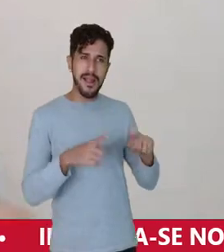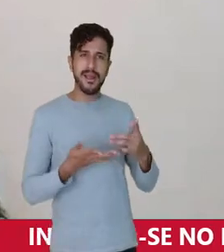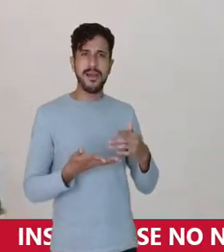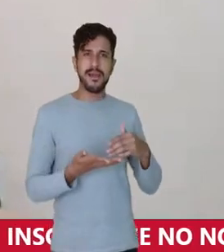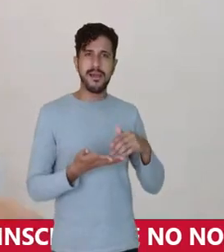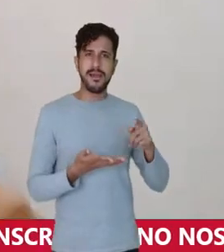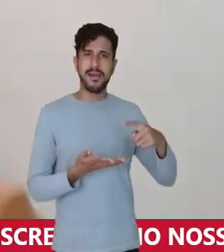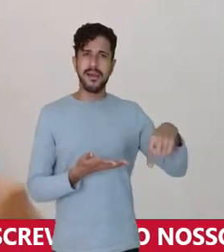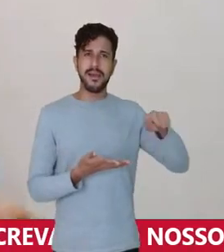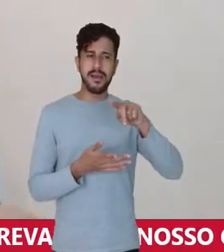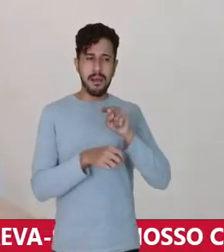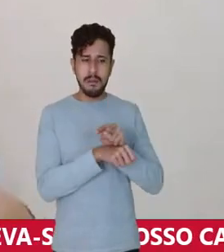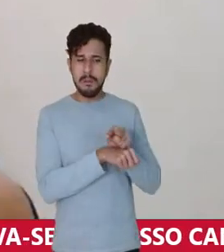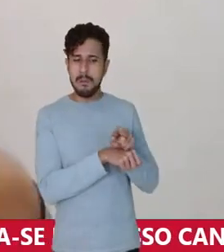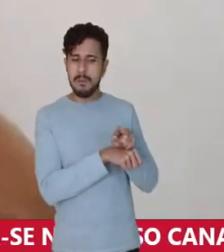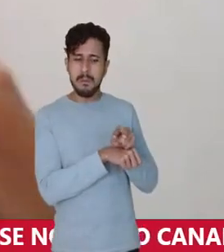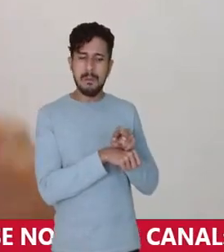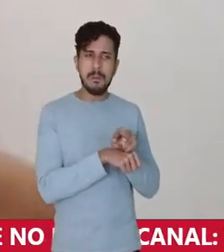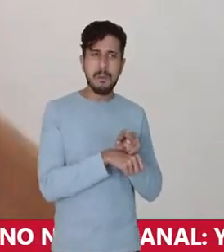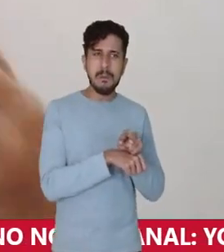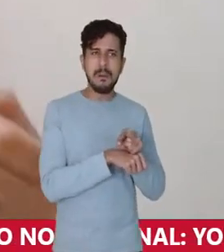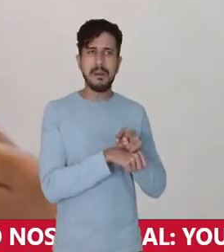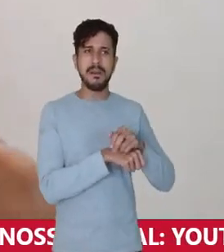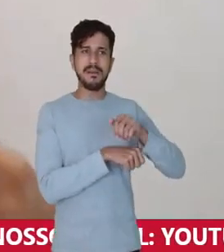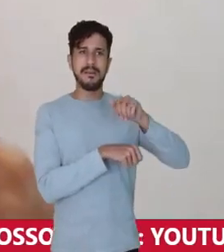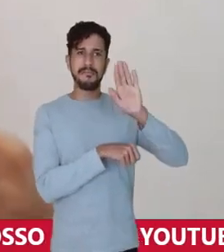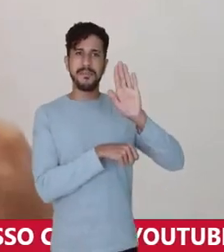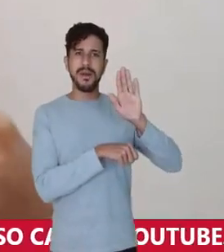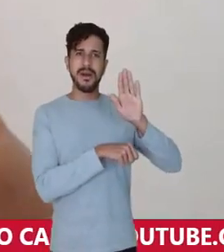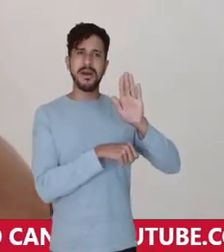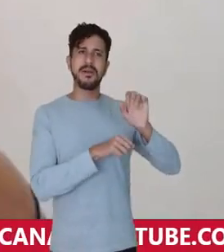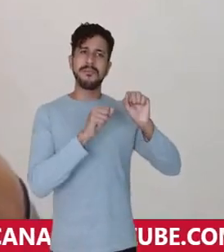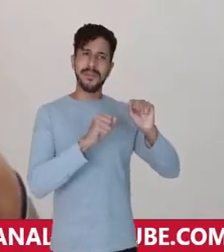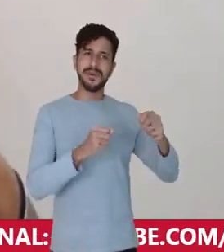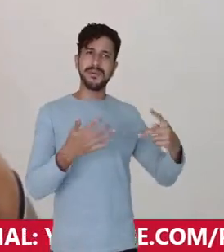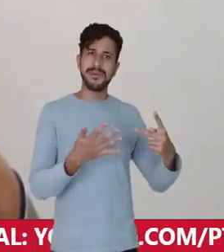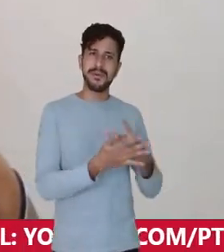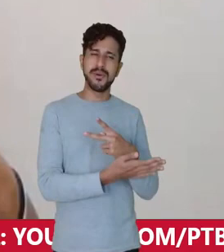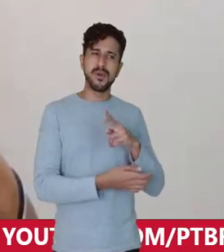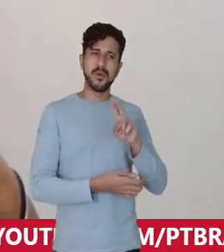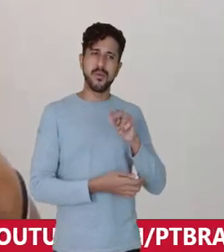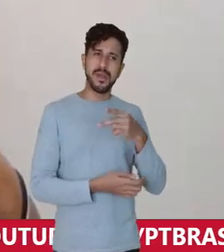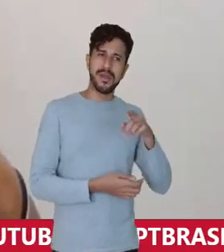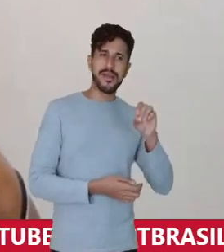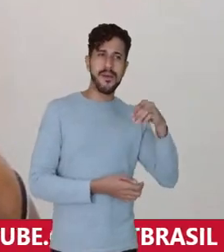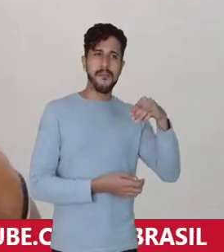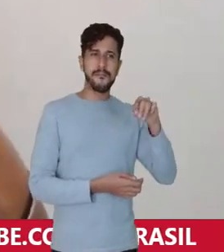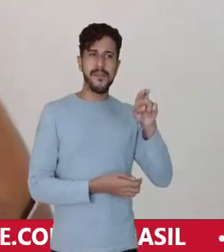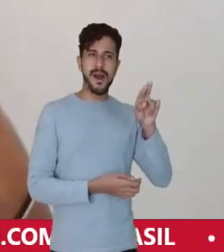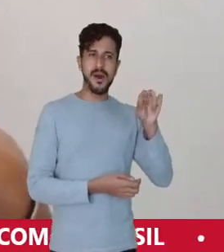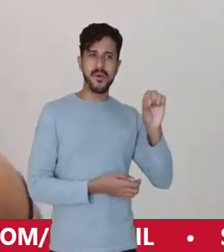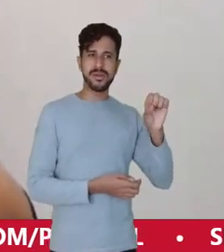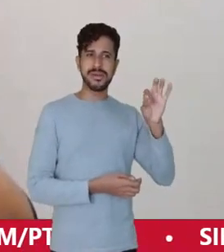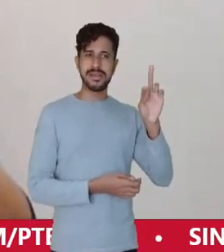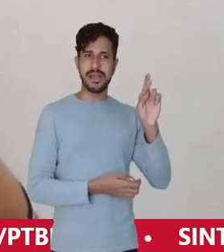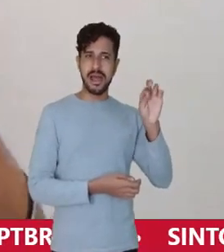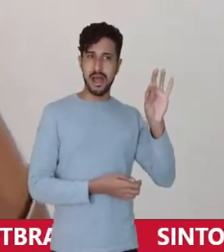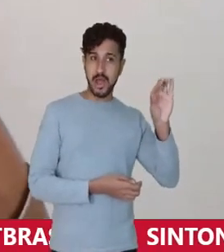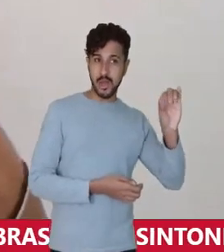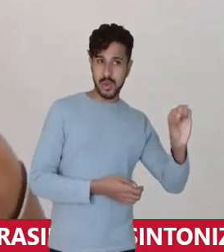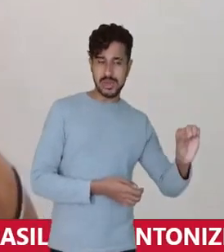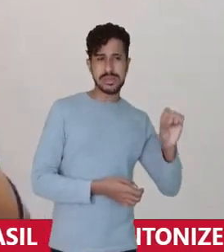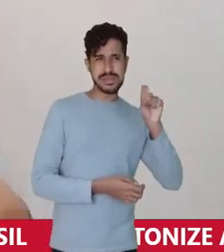são altamente vigiados, né? E são mais sujeitos, portanto, a punições e maus tratos. E aí, essa